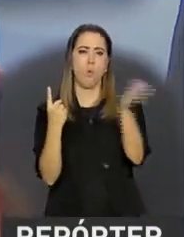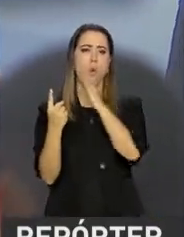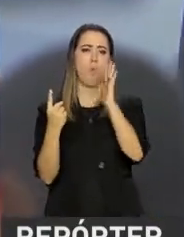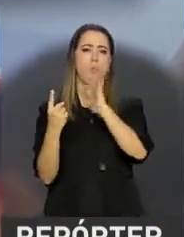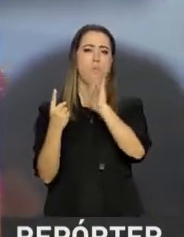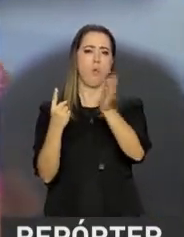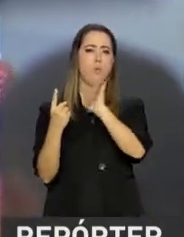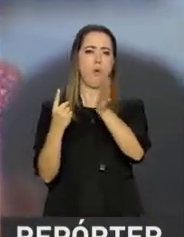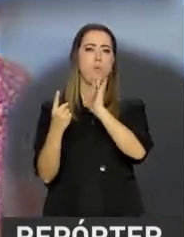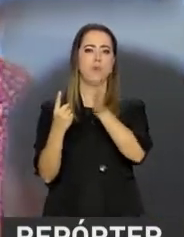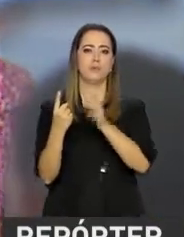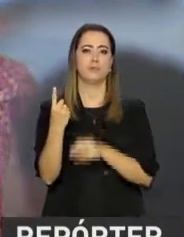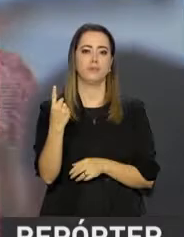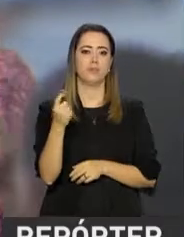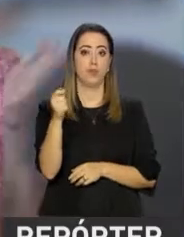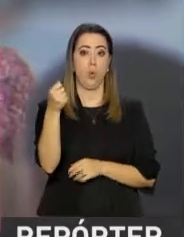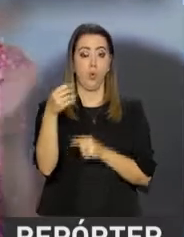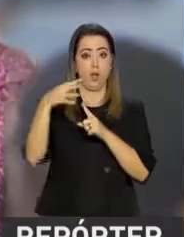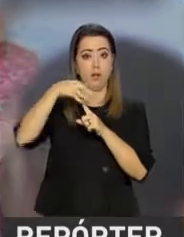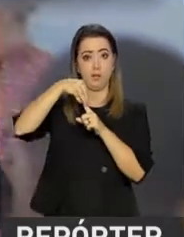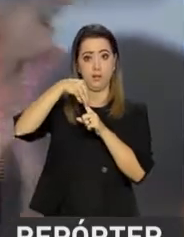basquete sobre a caneta